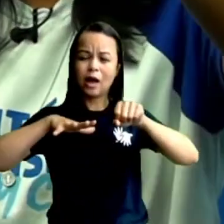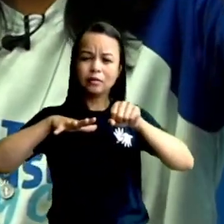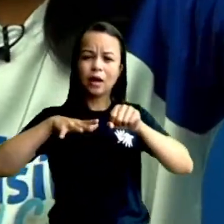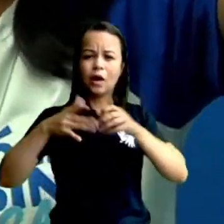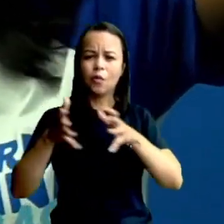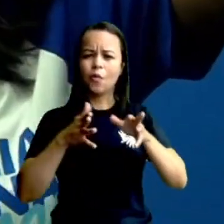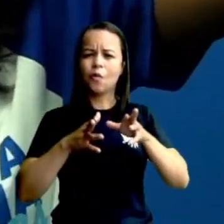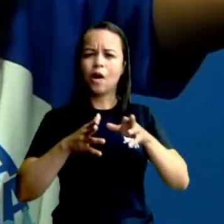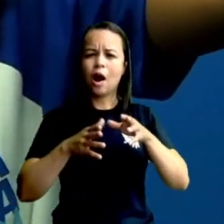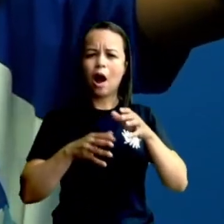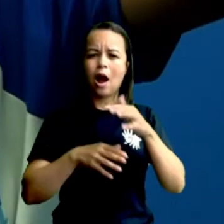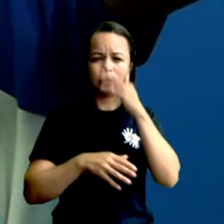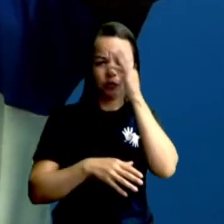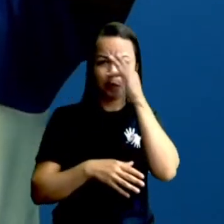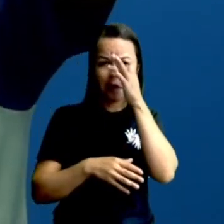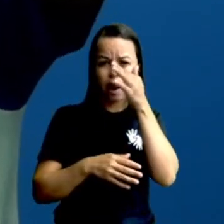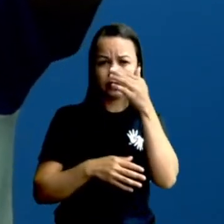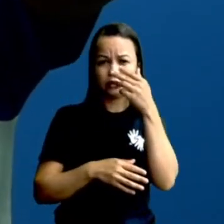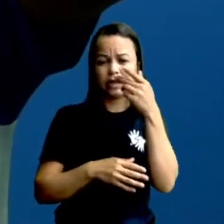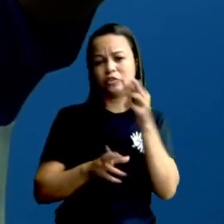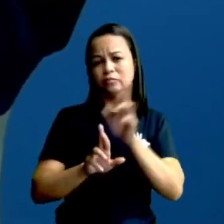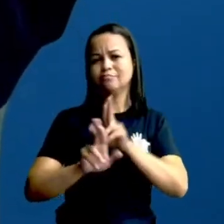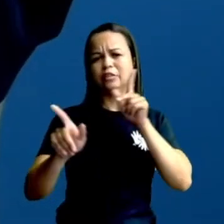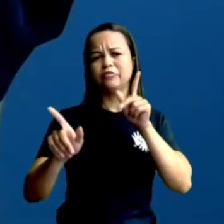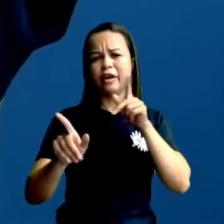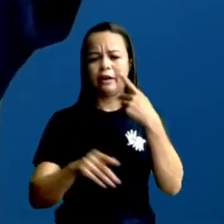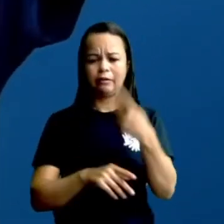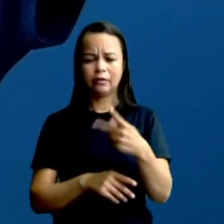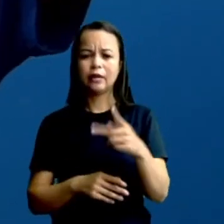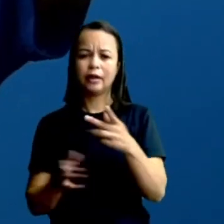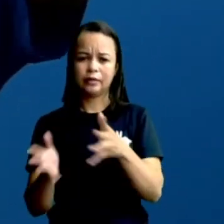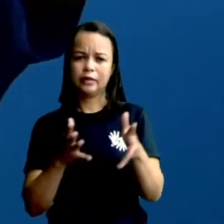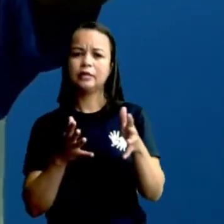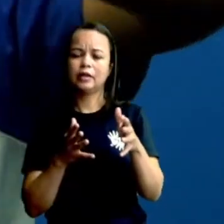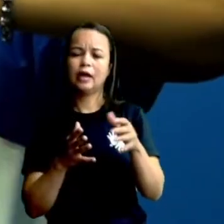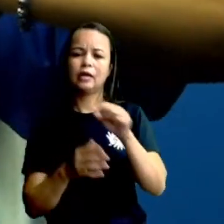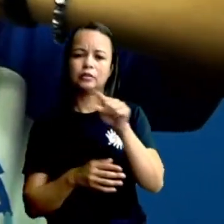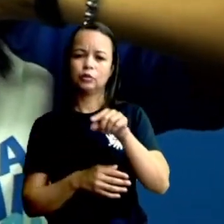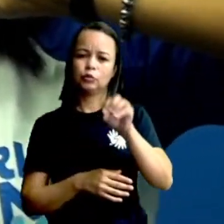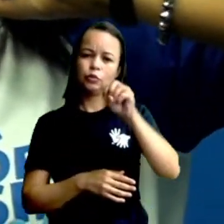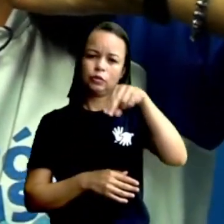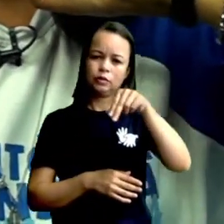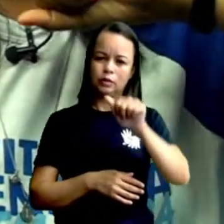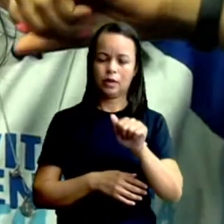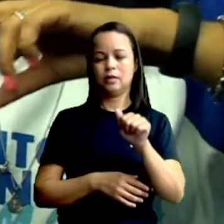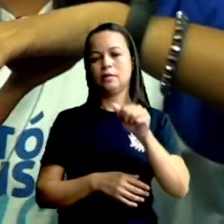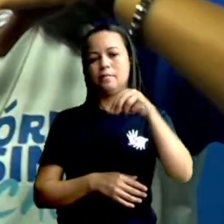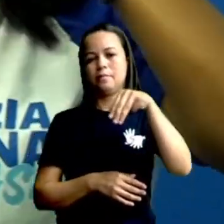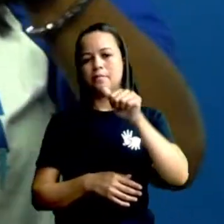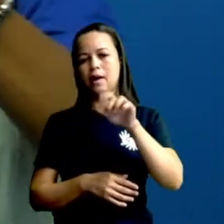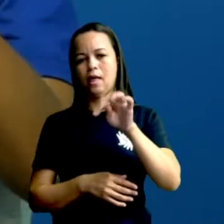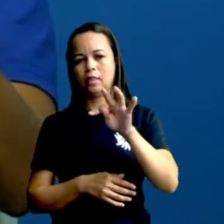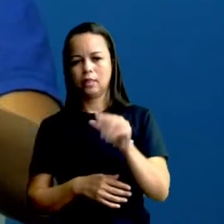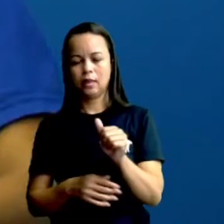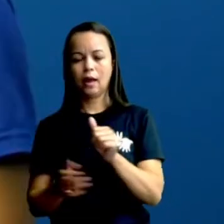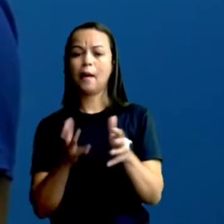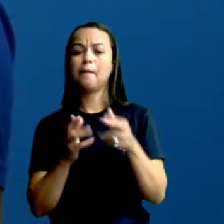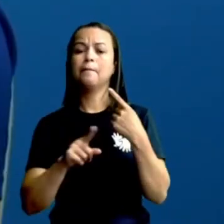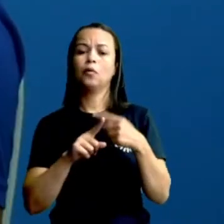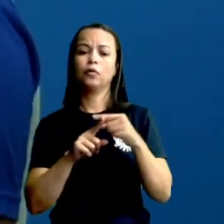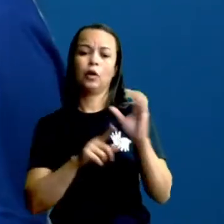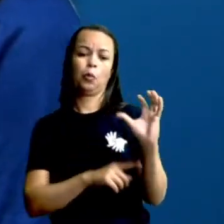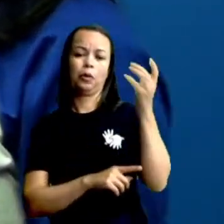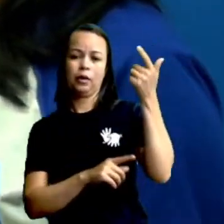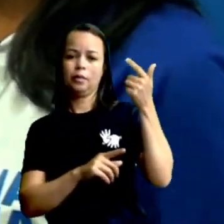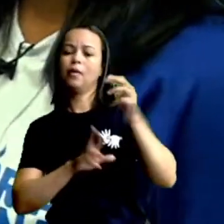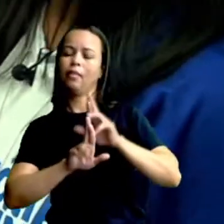das plantas daqui, da região da mata, né? Região da zona da mata. É bem diferente, porque o clima